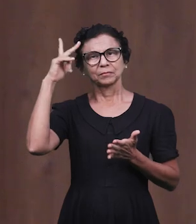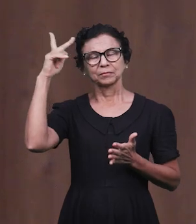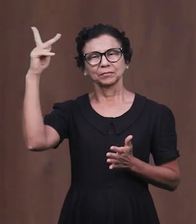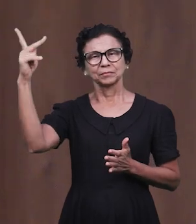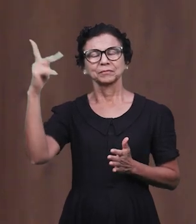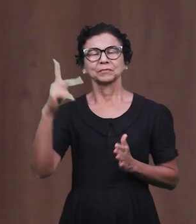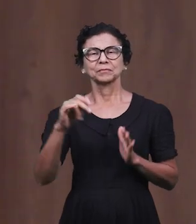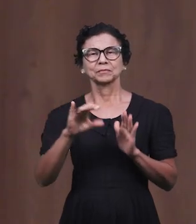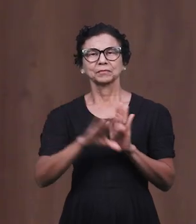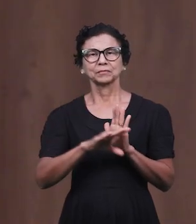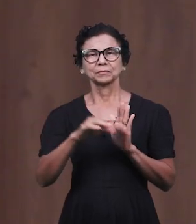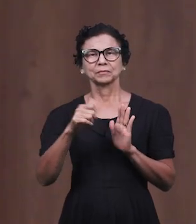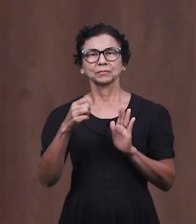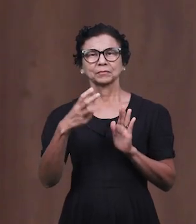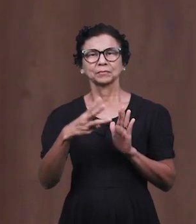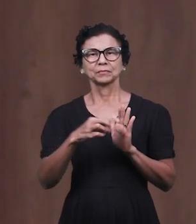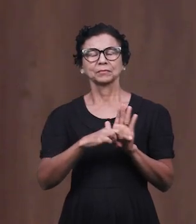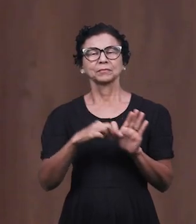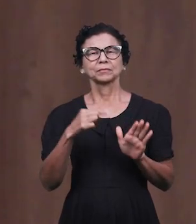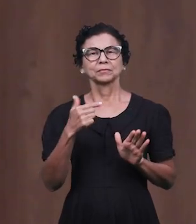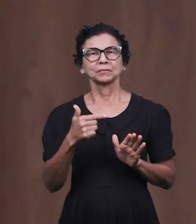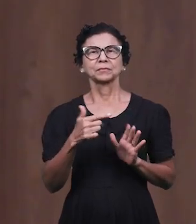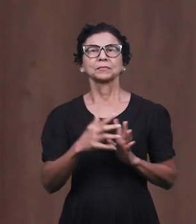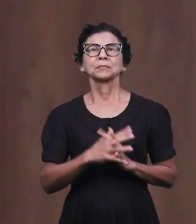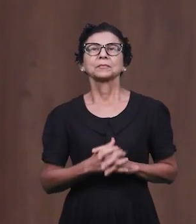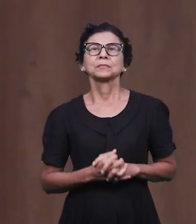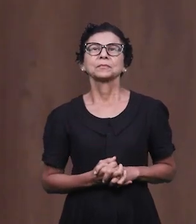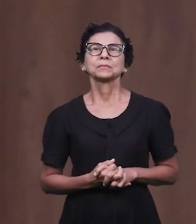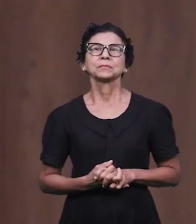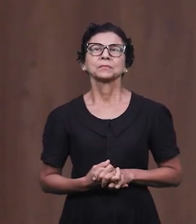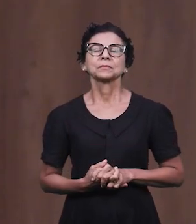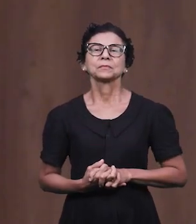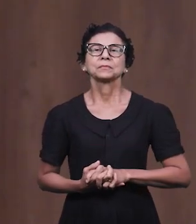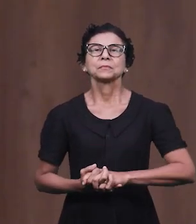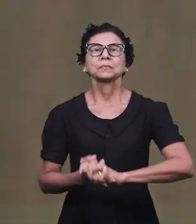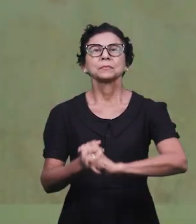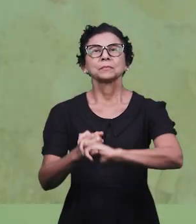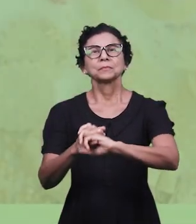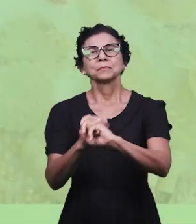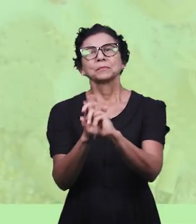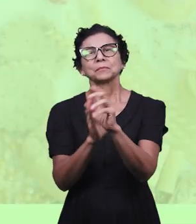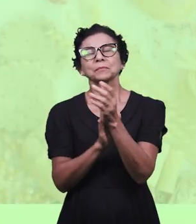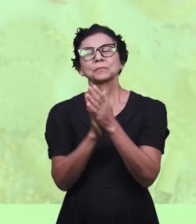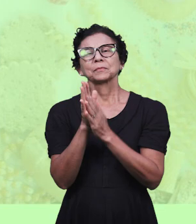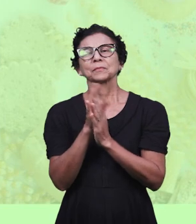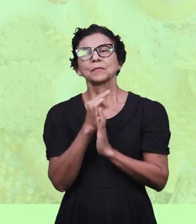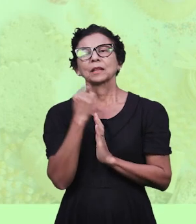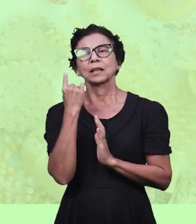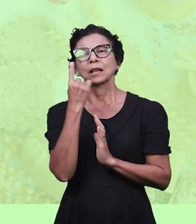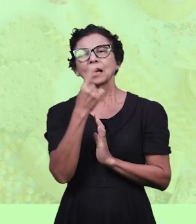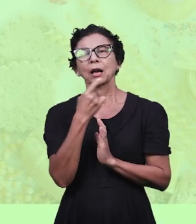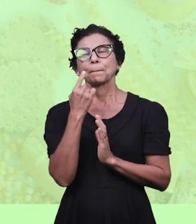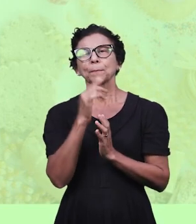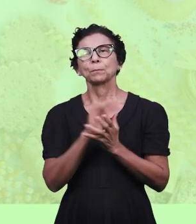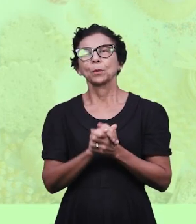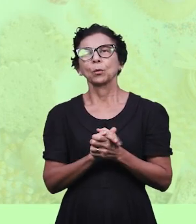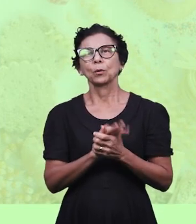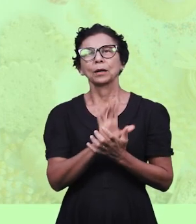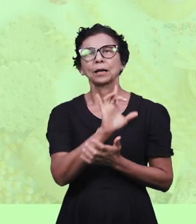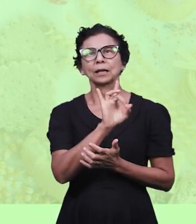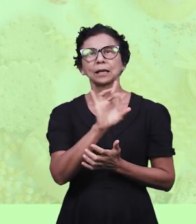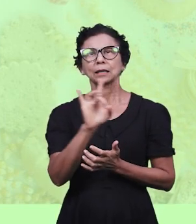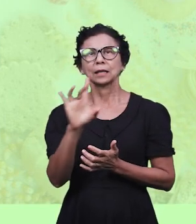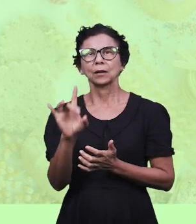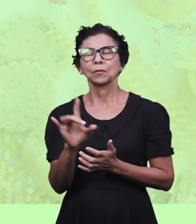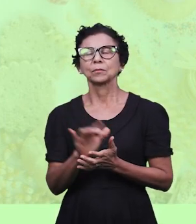em Provérbios 13:2. Só o início dele eu vou ler. Ele diz assim: do fruto da boca,